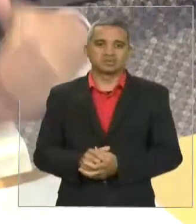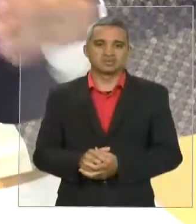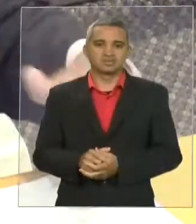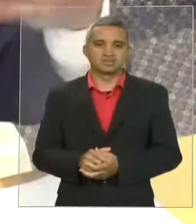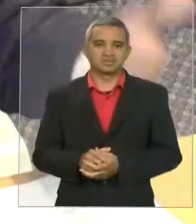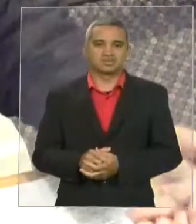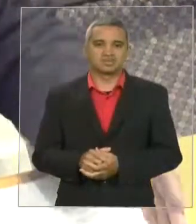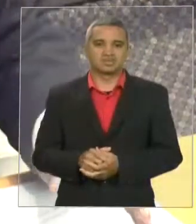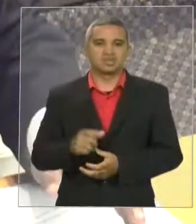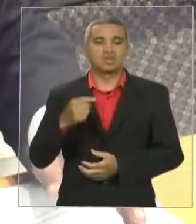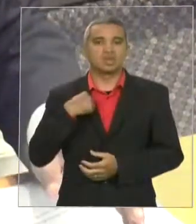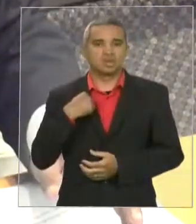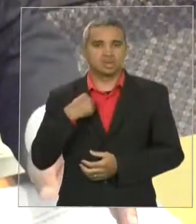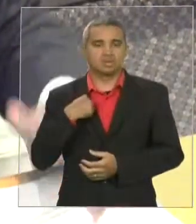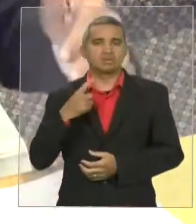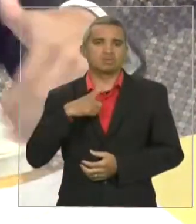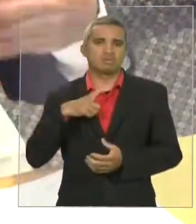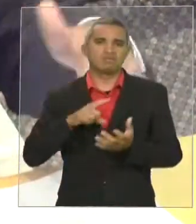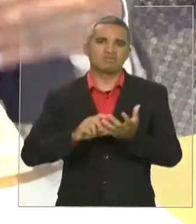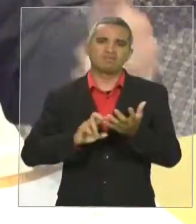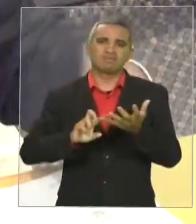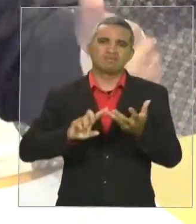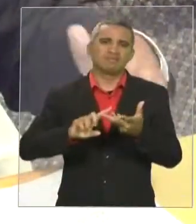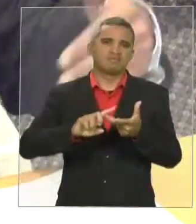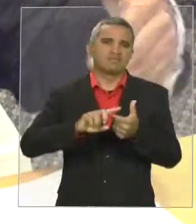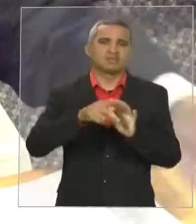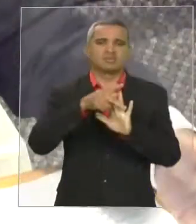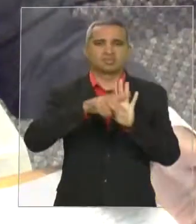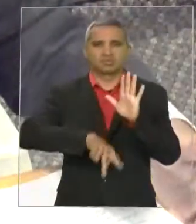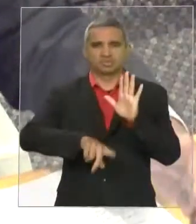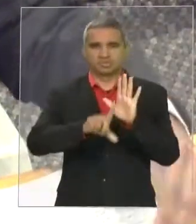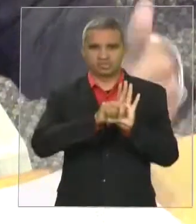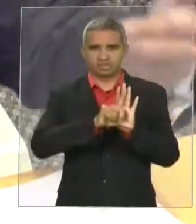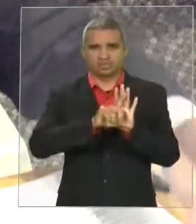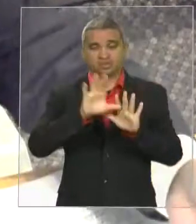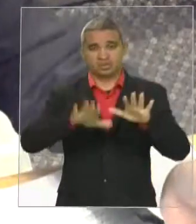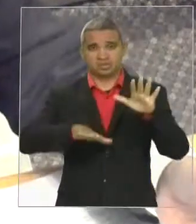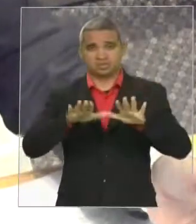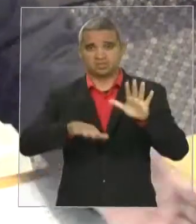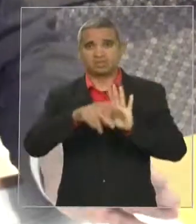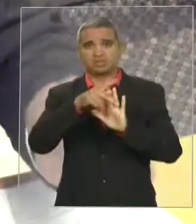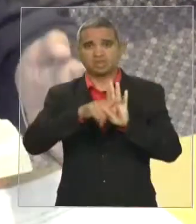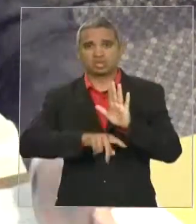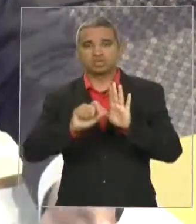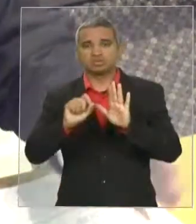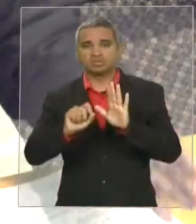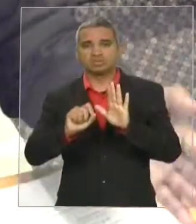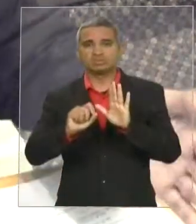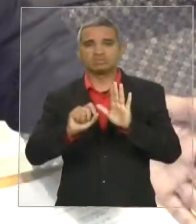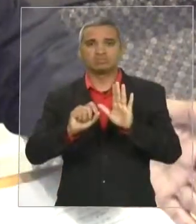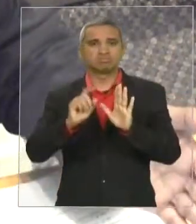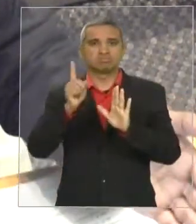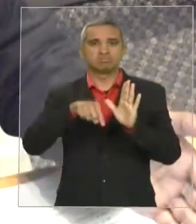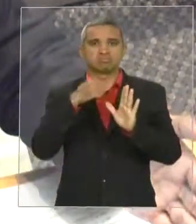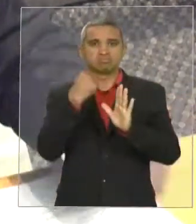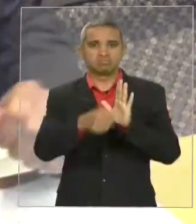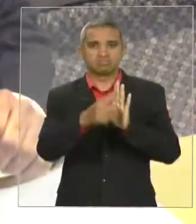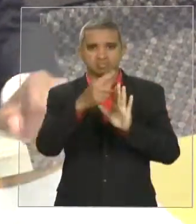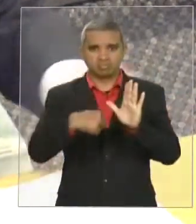deputados que mais apresentam o projeto de lei. E muitos dos nossos projetos às vezes são barrados, estão lá na relatoria, e eu pergunto para determinado